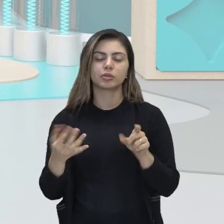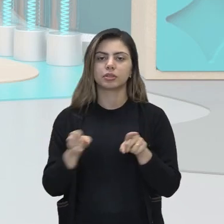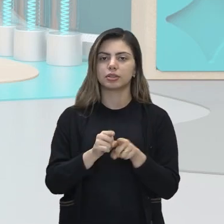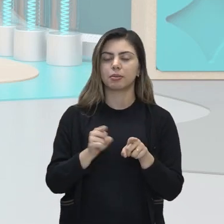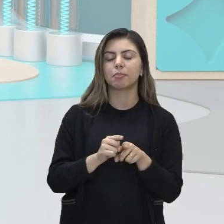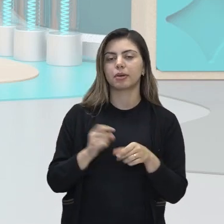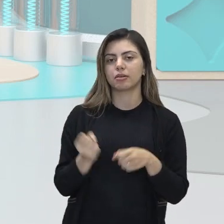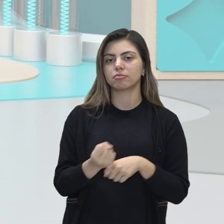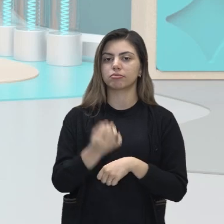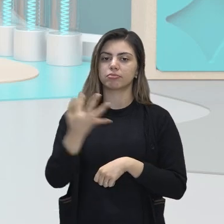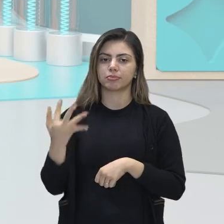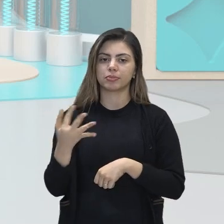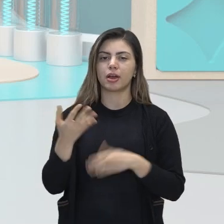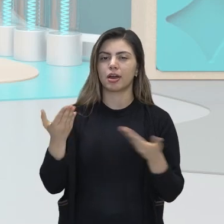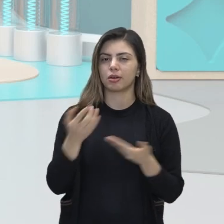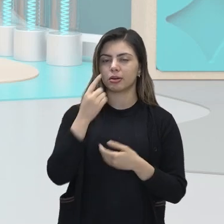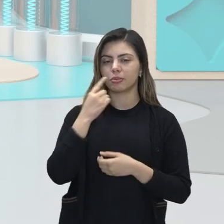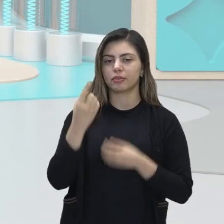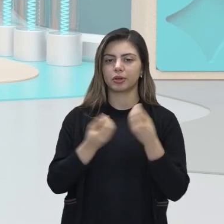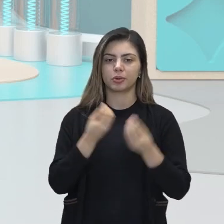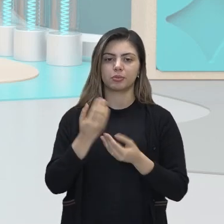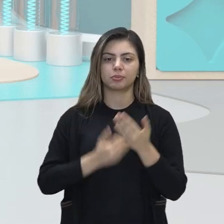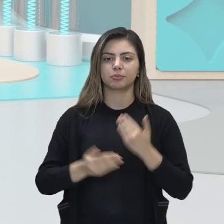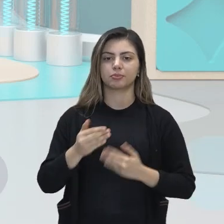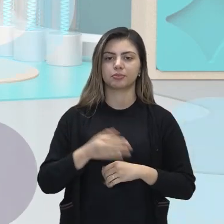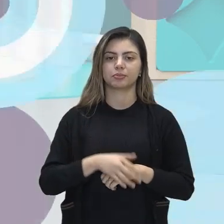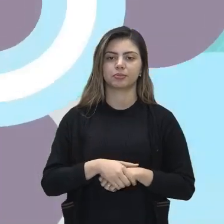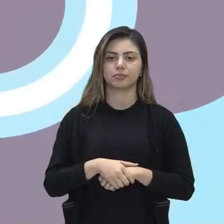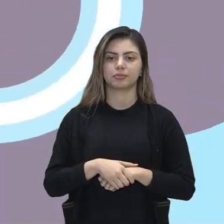ver mais sobre o uso deles agora. Let's go!